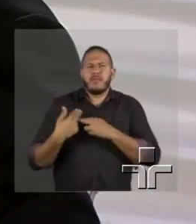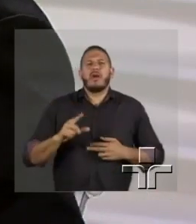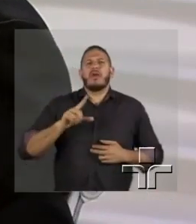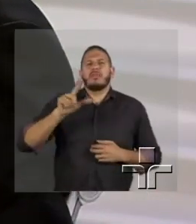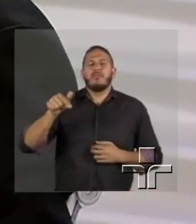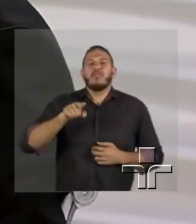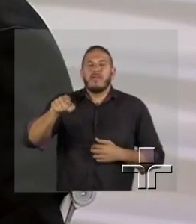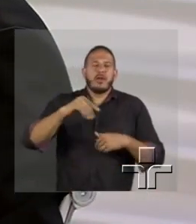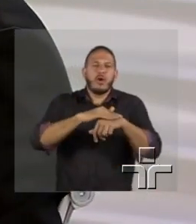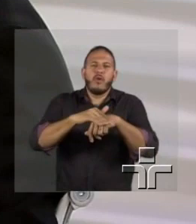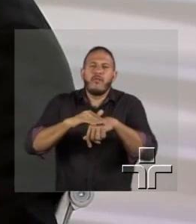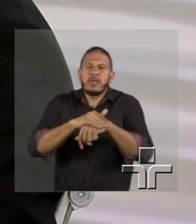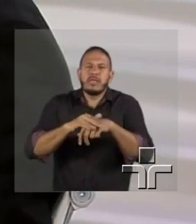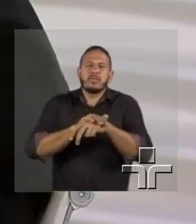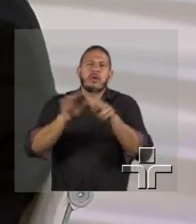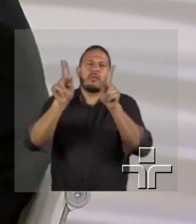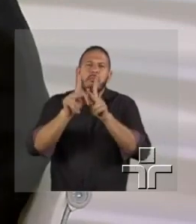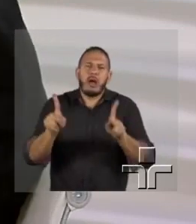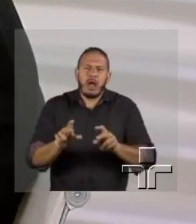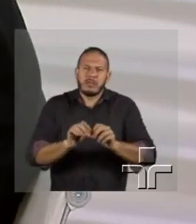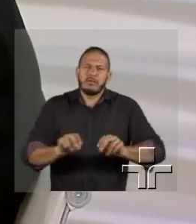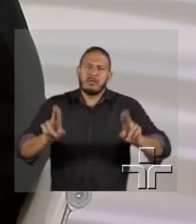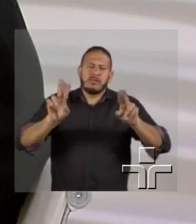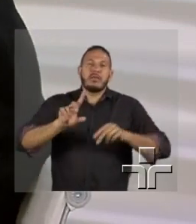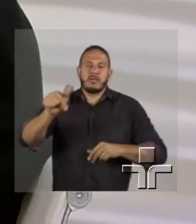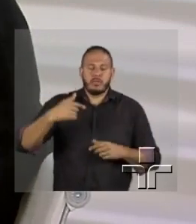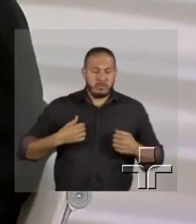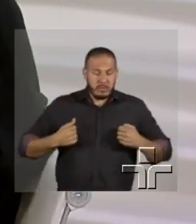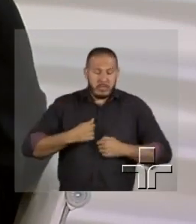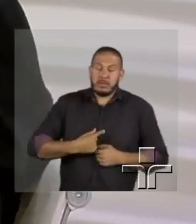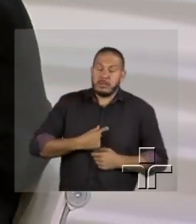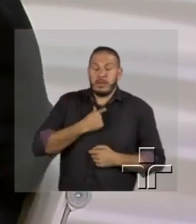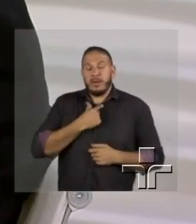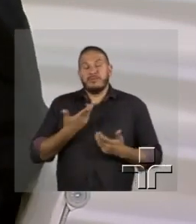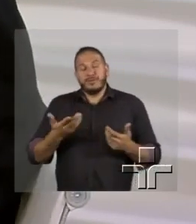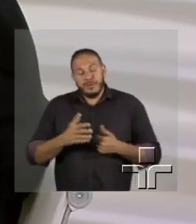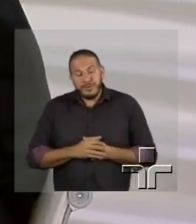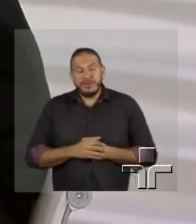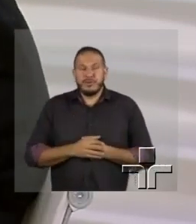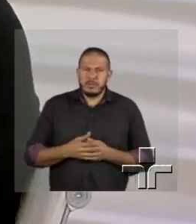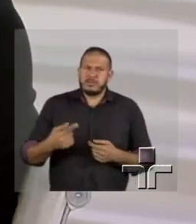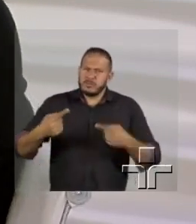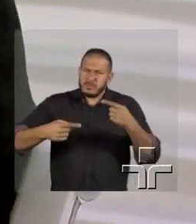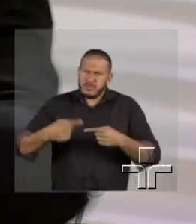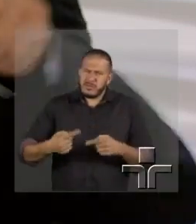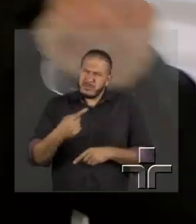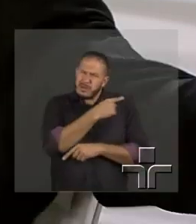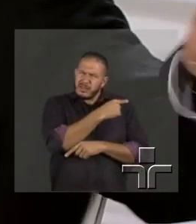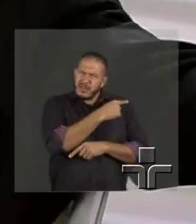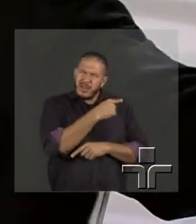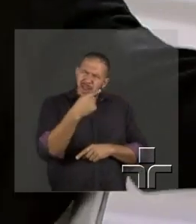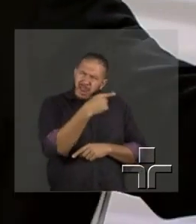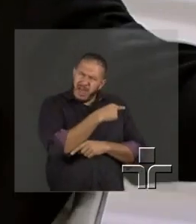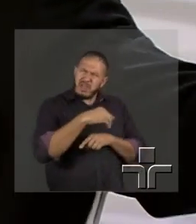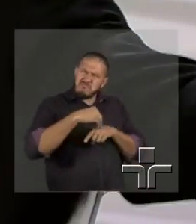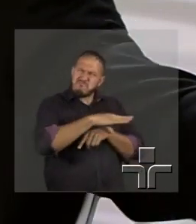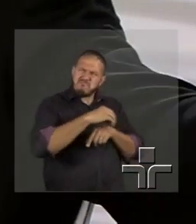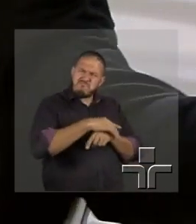encrenca grande, eu topava naquele espírito de que aventura a gente de aventura. Está com quantos anos, general? 67.